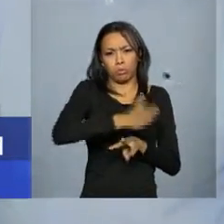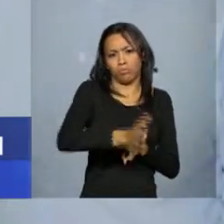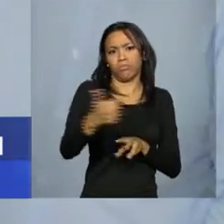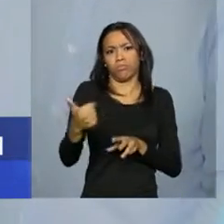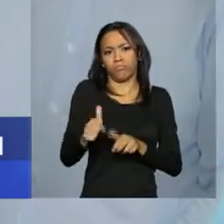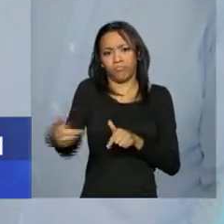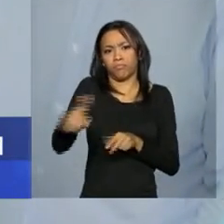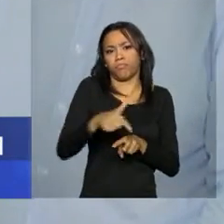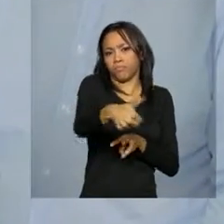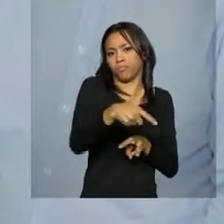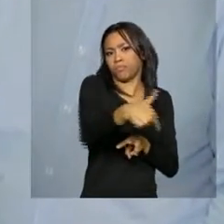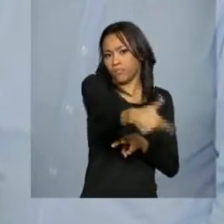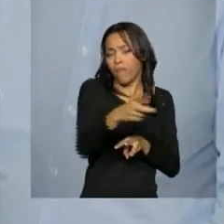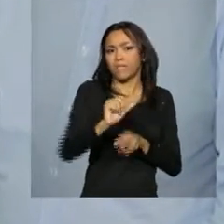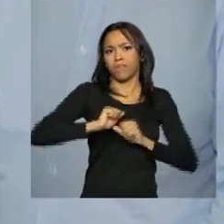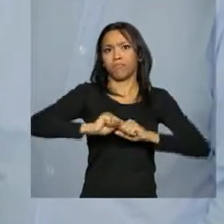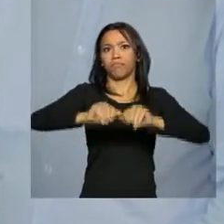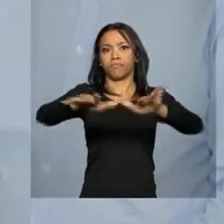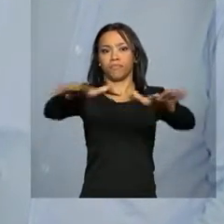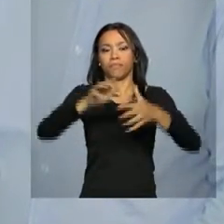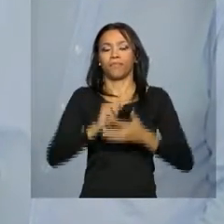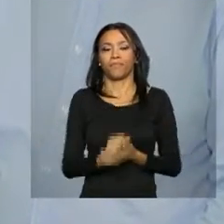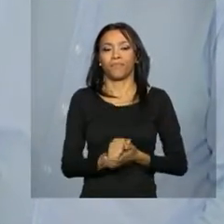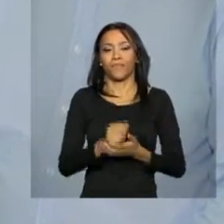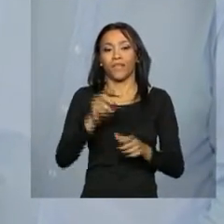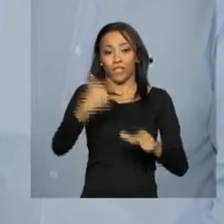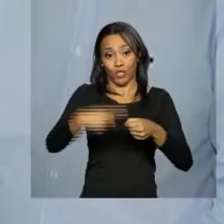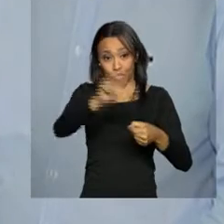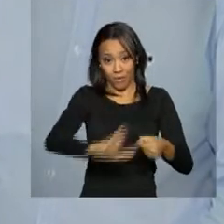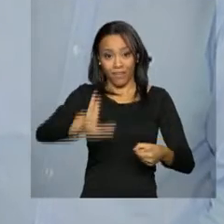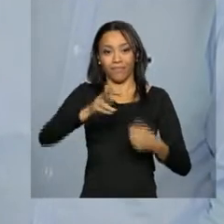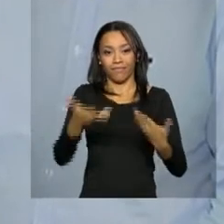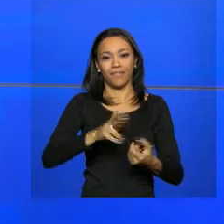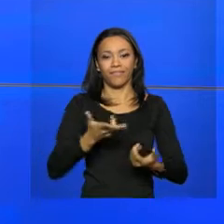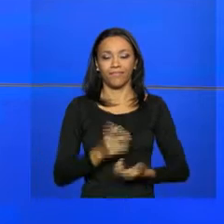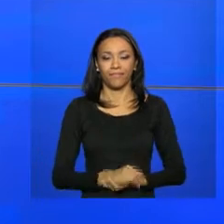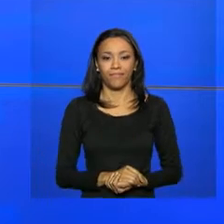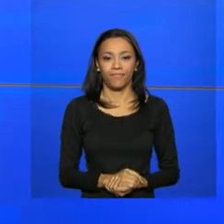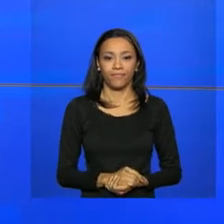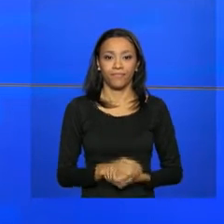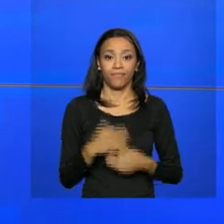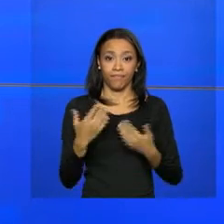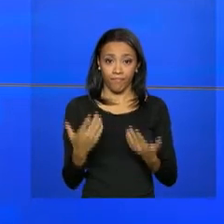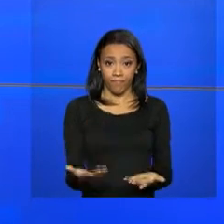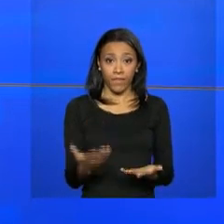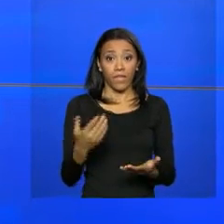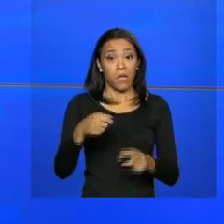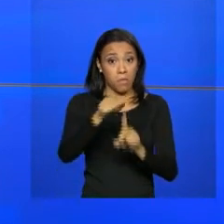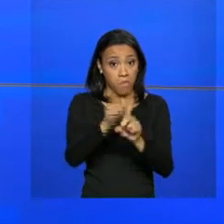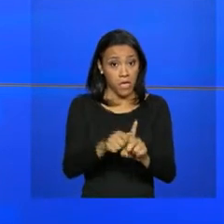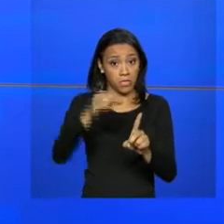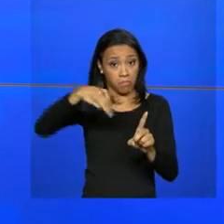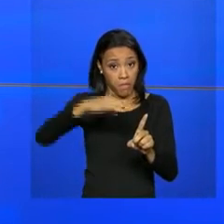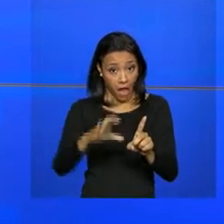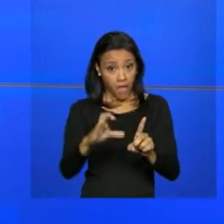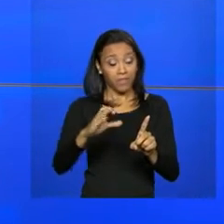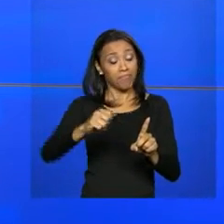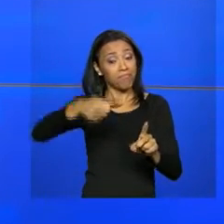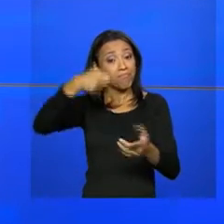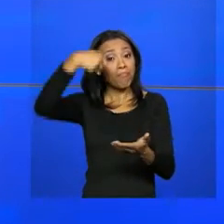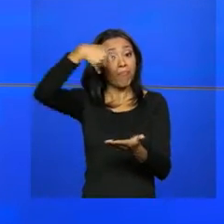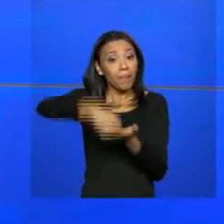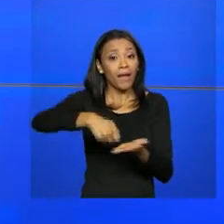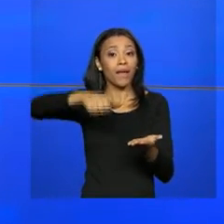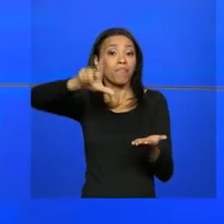previsão é de que a unidade será expandida de uberlândia ney pereira ea partir de março o brasileiro vai pagar menos